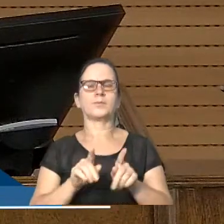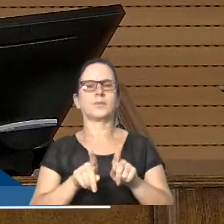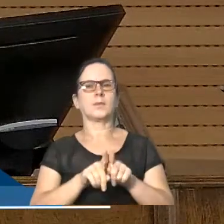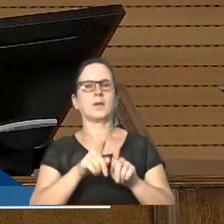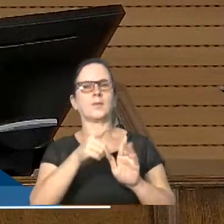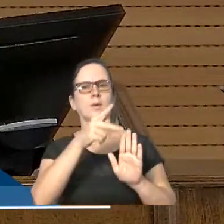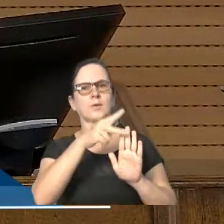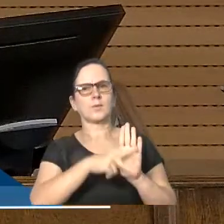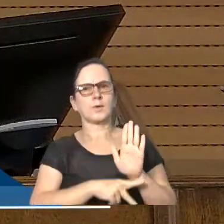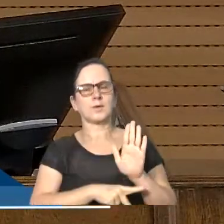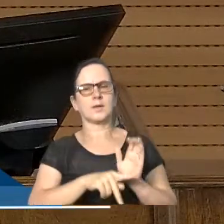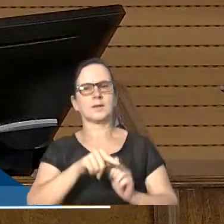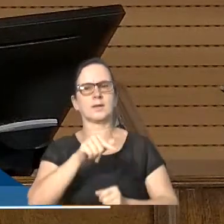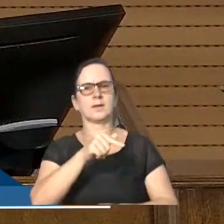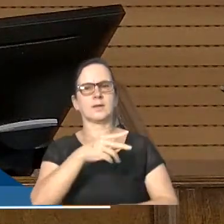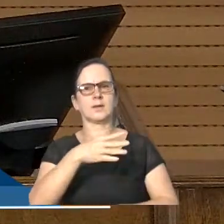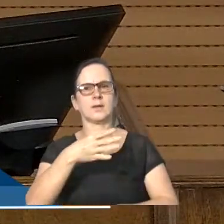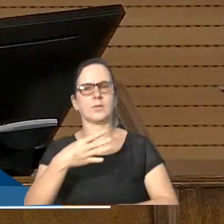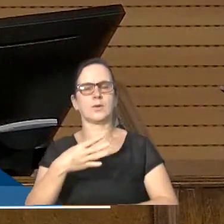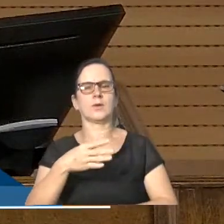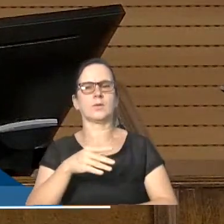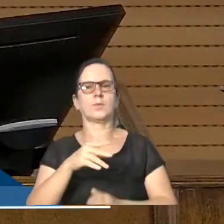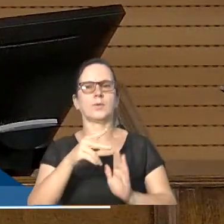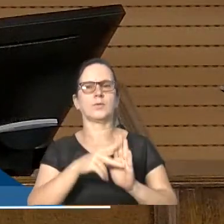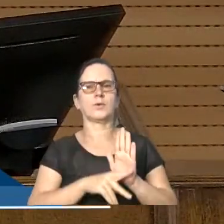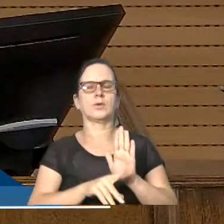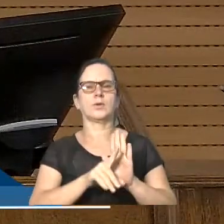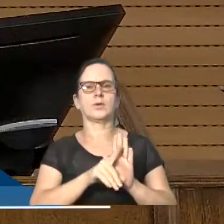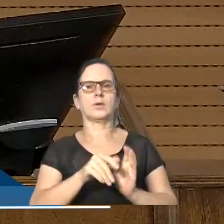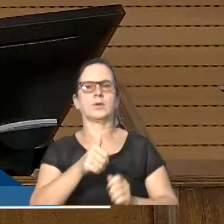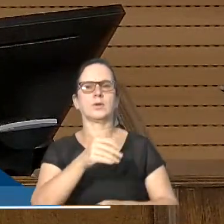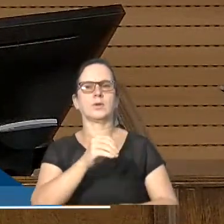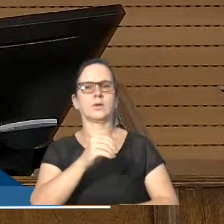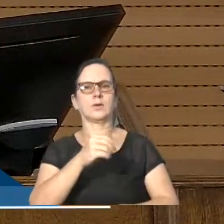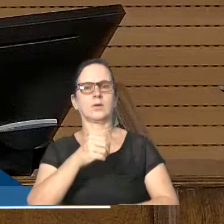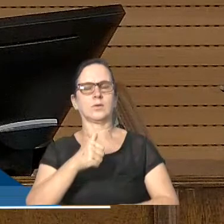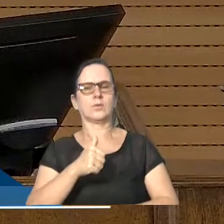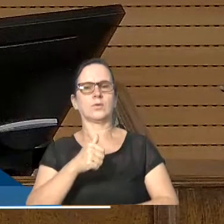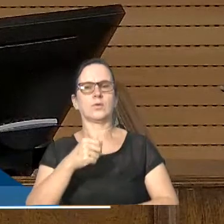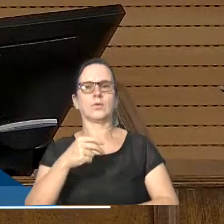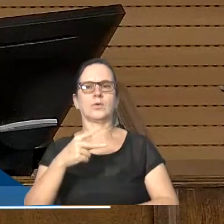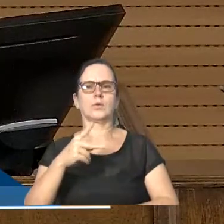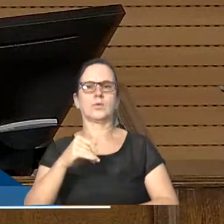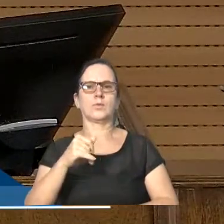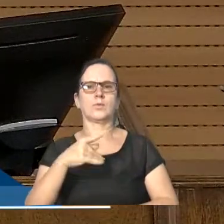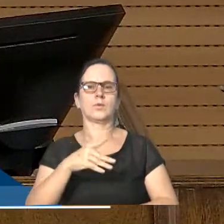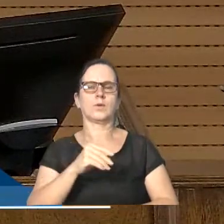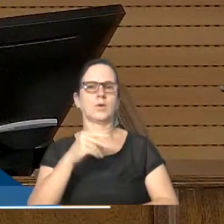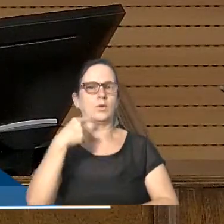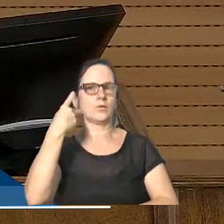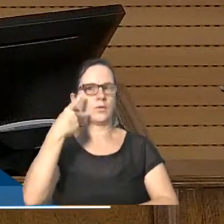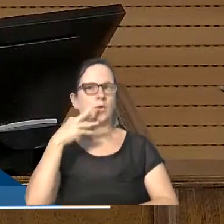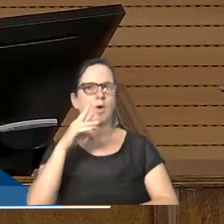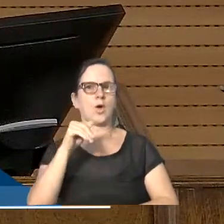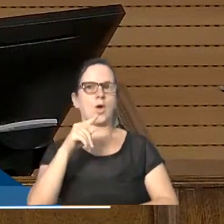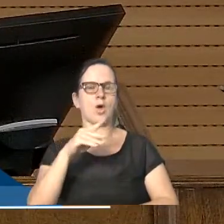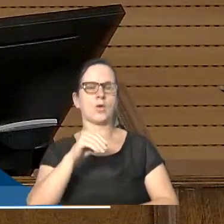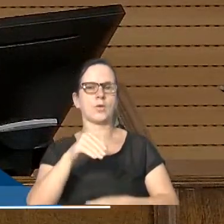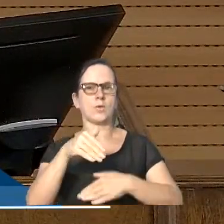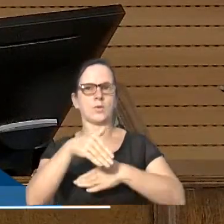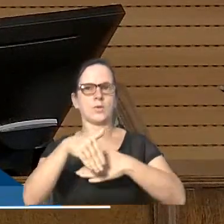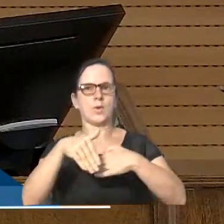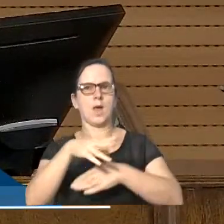número 774/2021, projeto de lei número 101/2021, de autoria do vereador Rodrigo Ramos Soares, que denomina